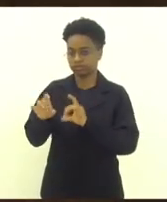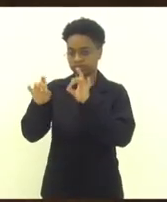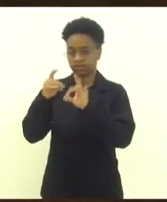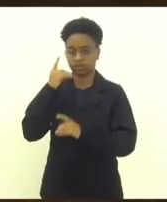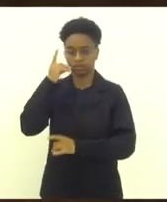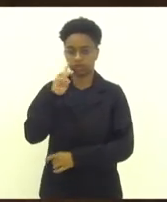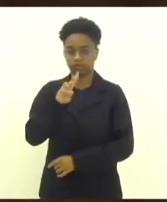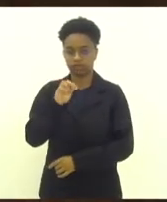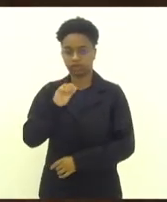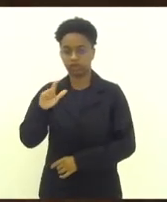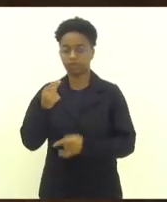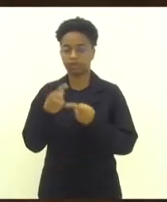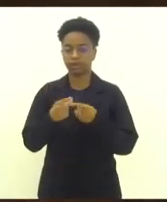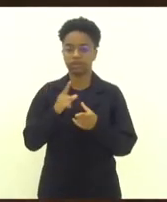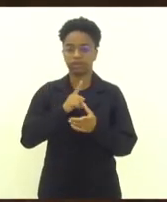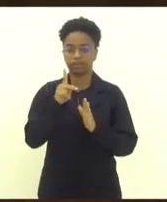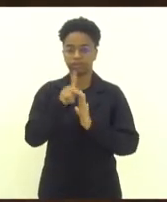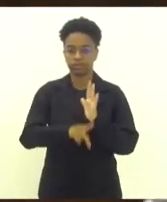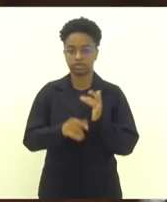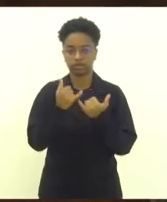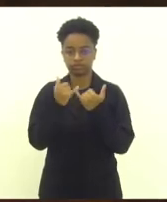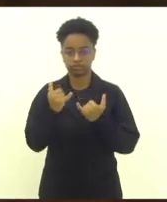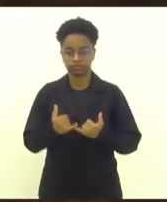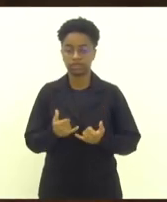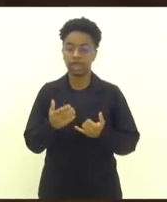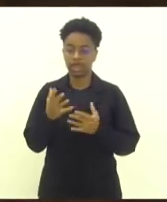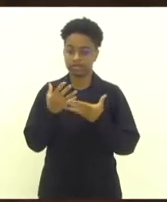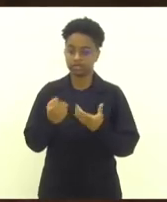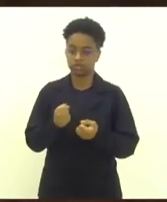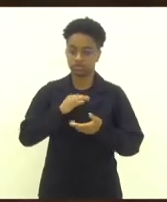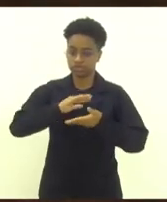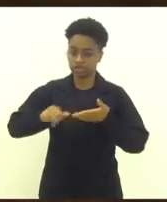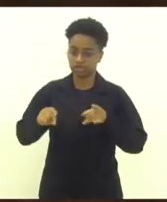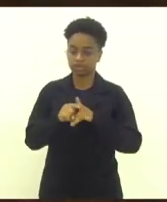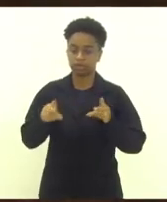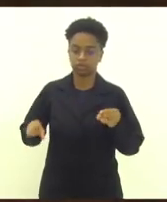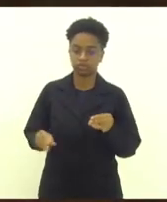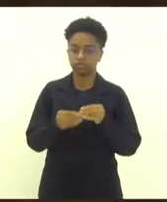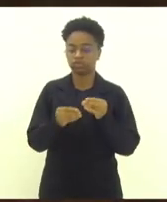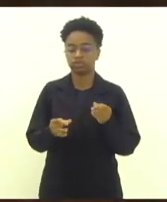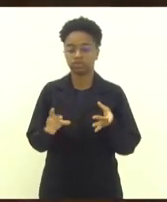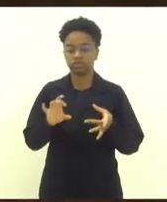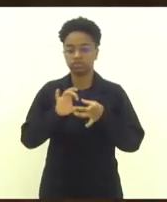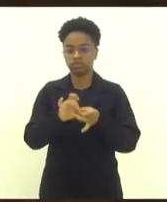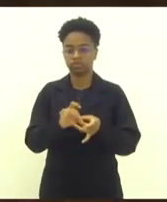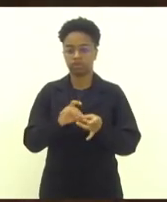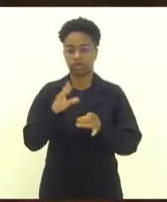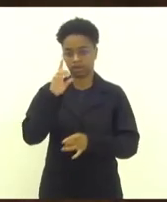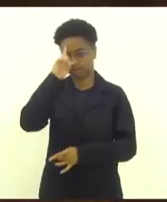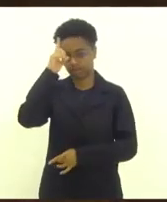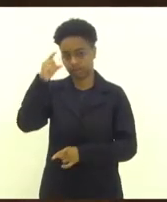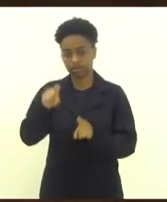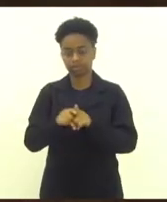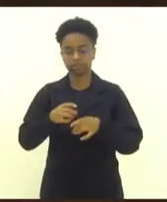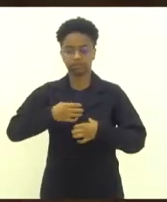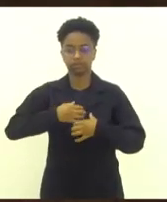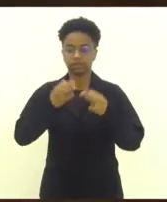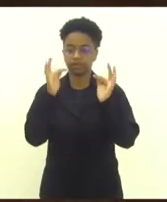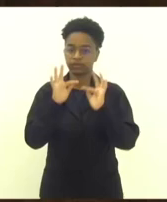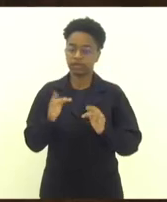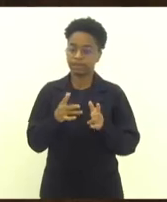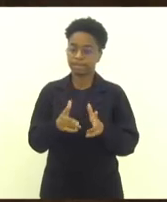um projeto semelhante e aceitou retirar e juntar essa ideia e eu fico muito feliz de ver uma política